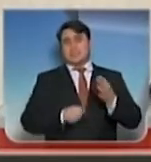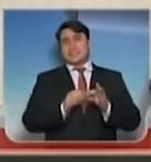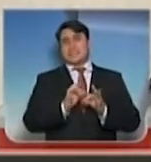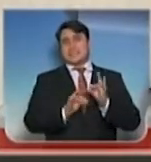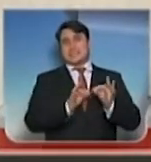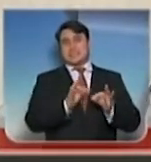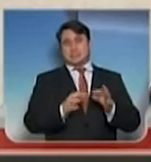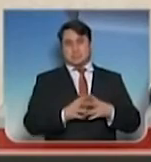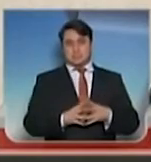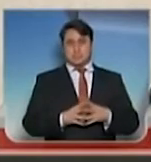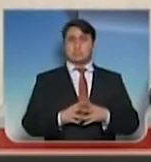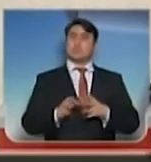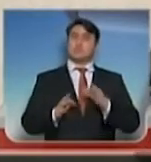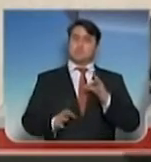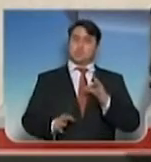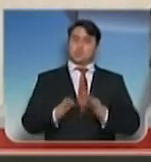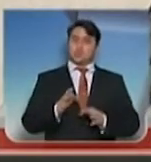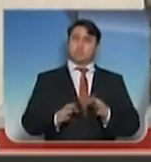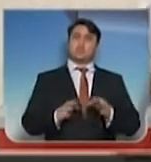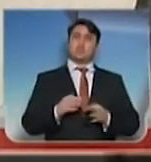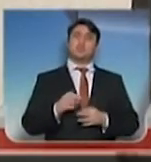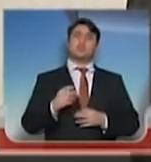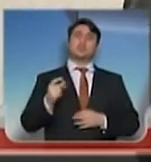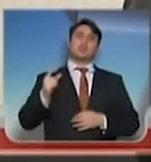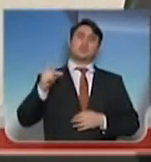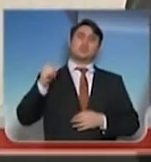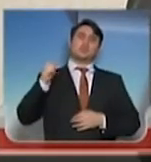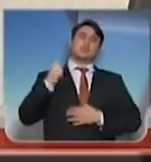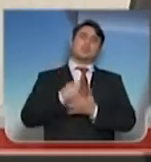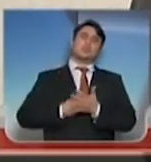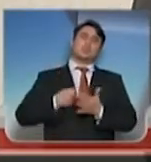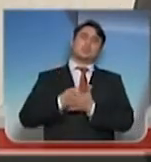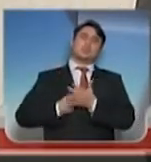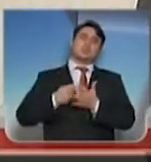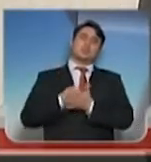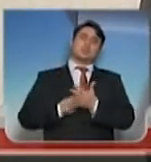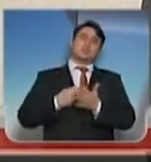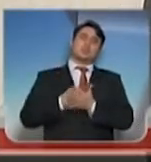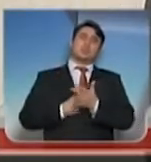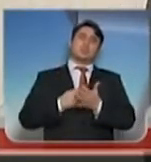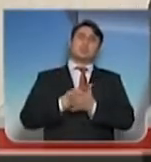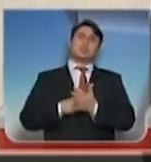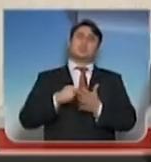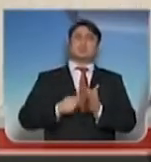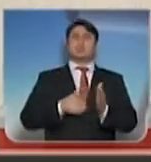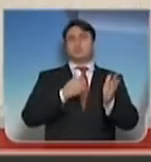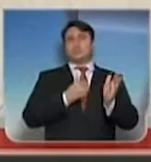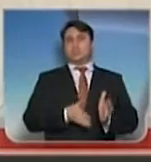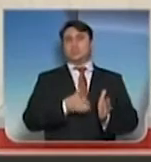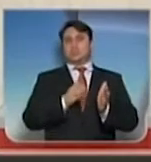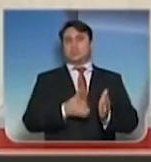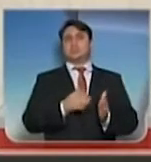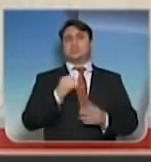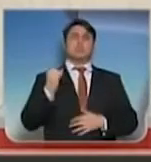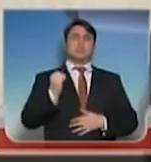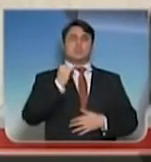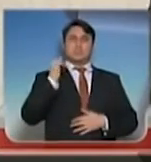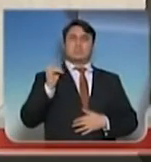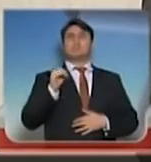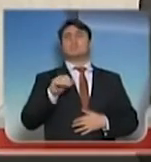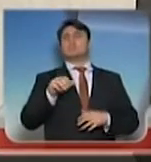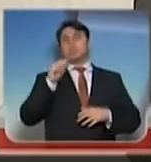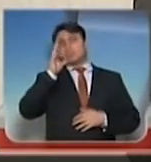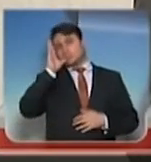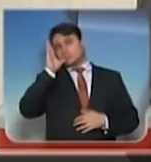técnico judiciário essa é uma antiga reivindicação desse segmento importante dos